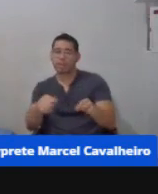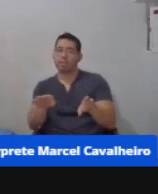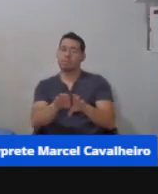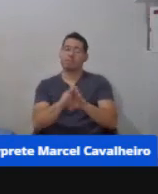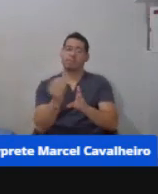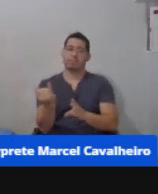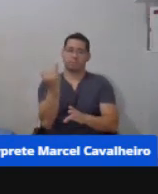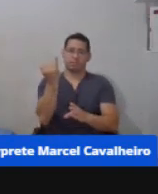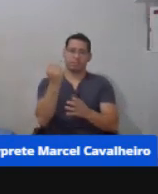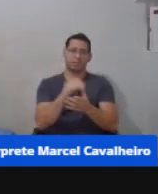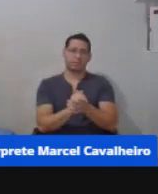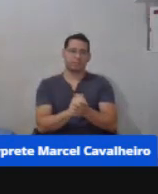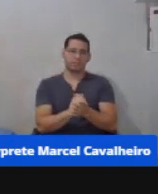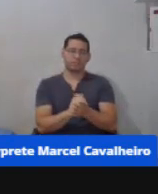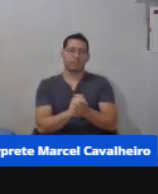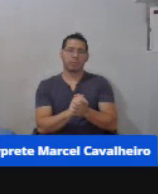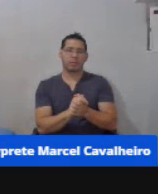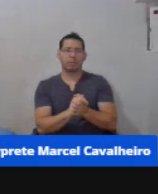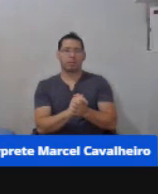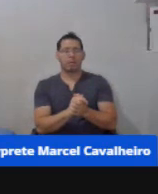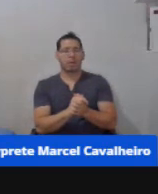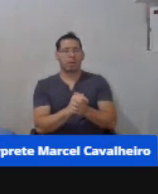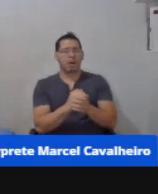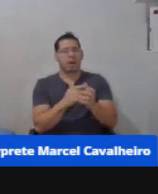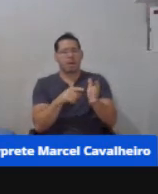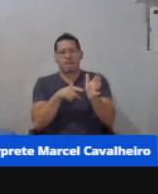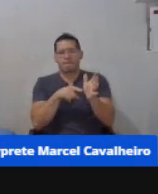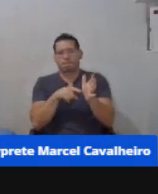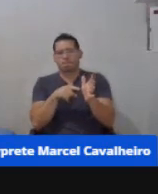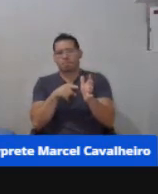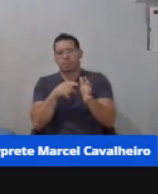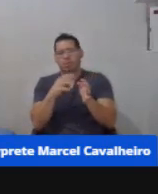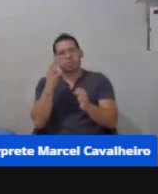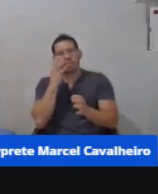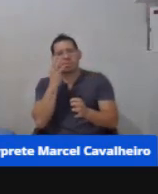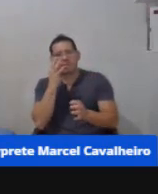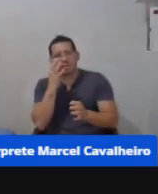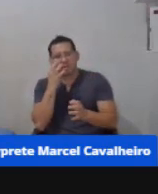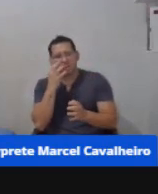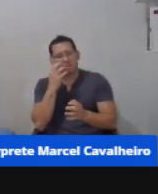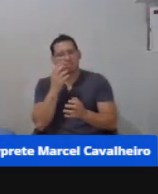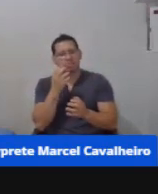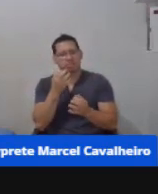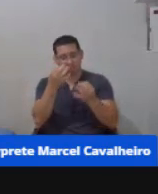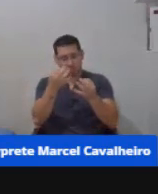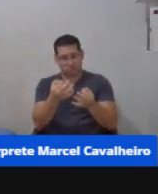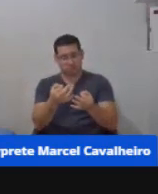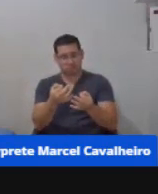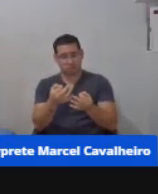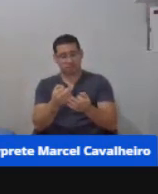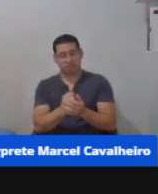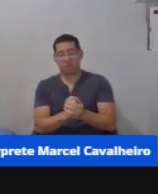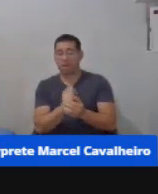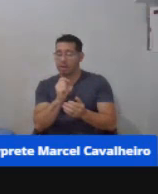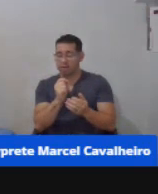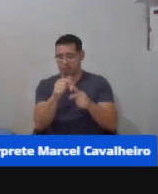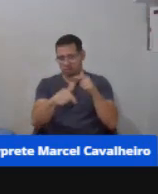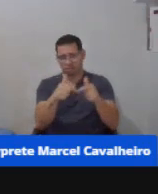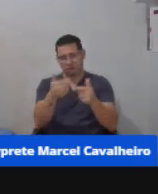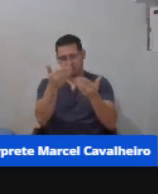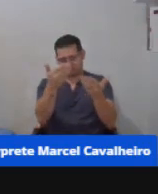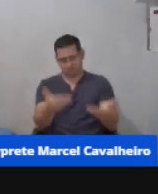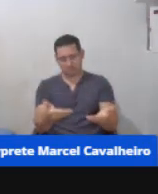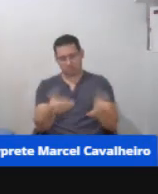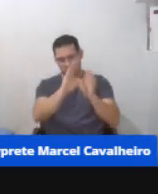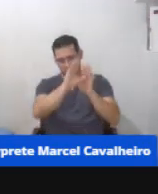também interpretação criteriosa a quem operará com o documento em questão,